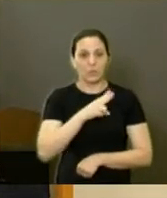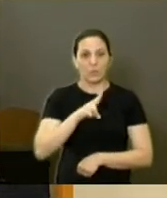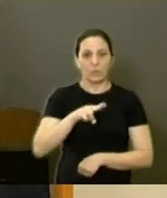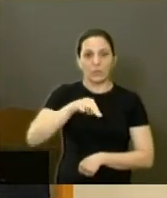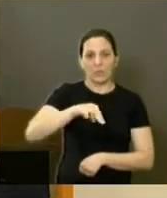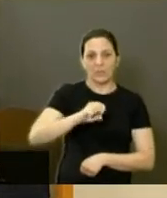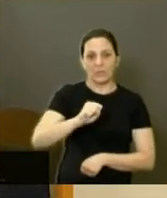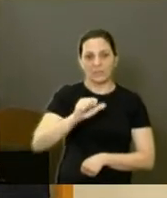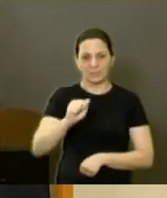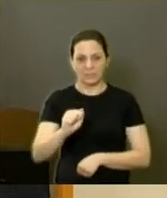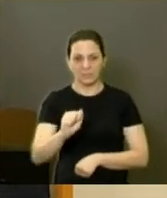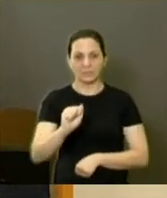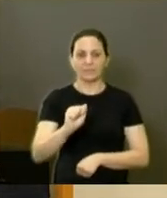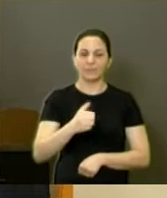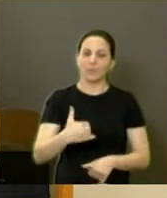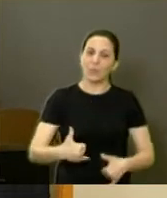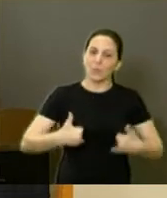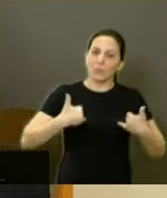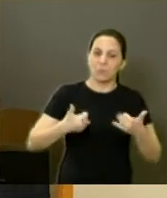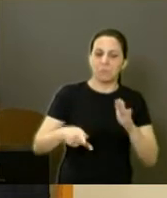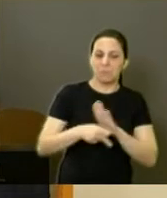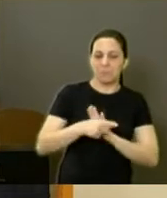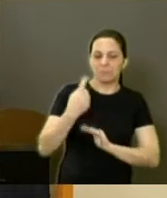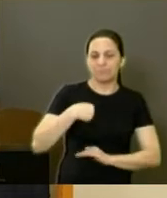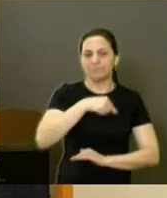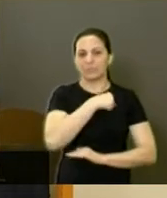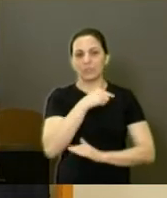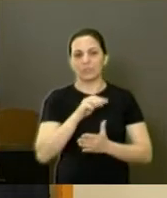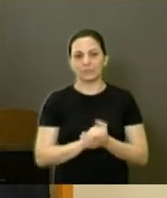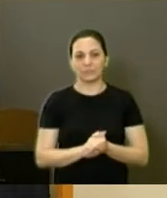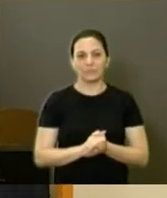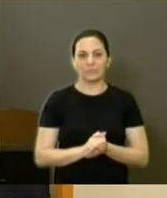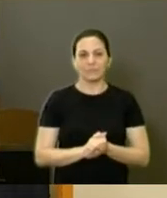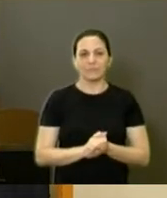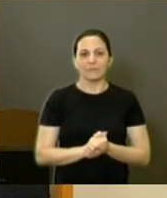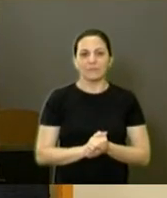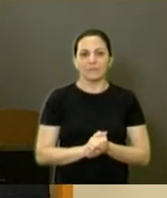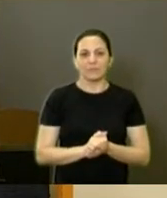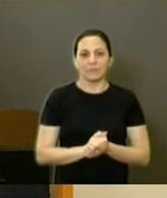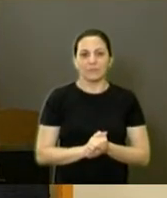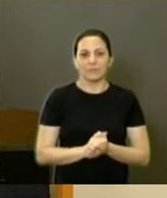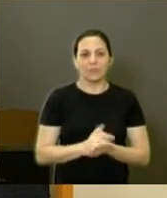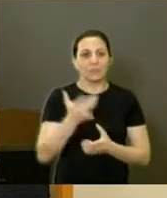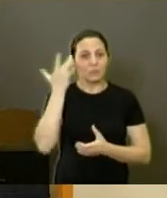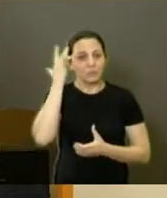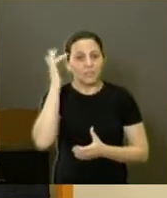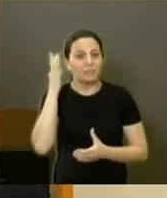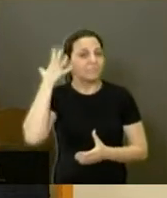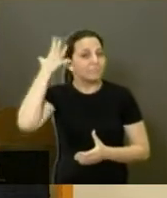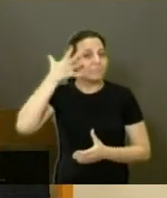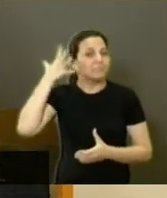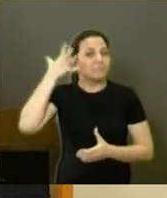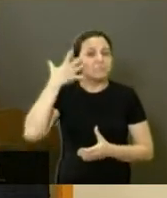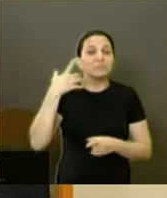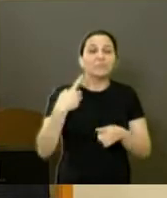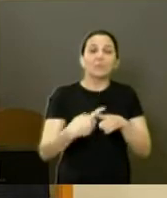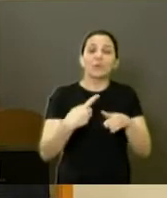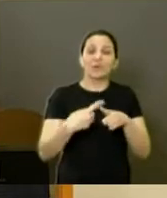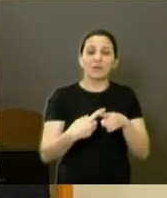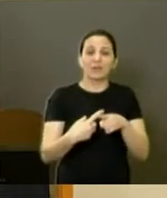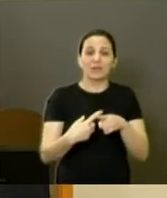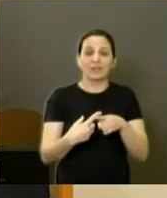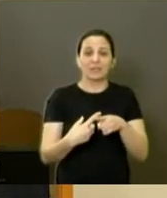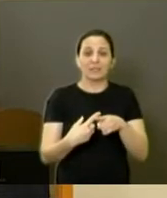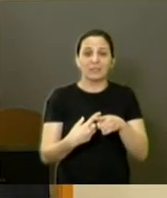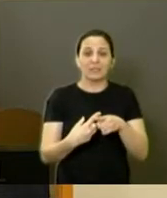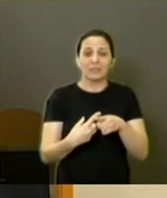todos aqui. É uma honra muito grande para nós. E eu não sei exatamente o que eu poderia dizer, porque não dá para a gente